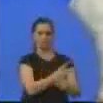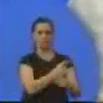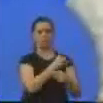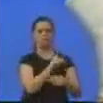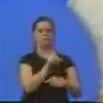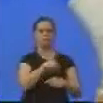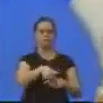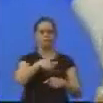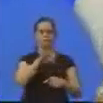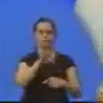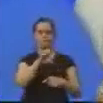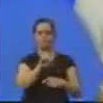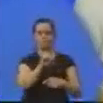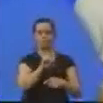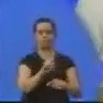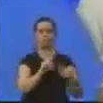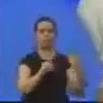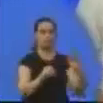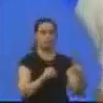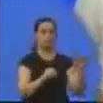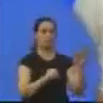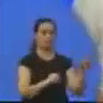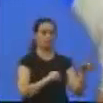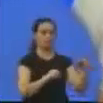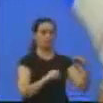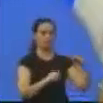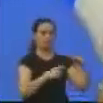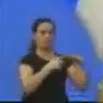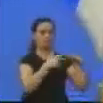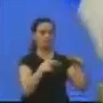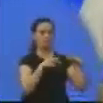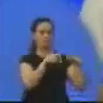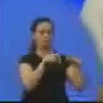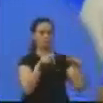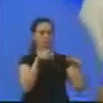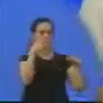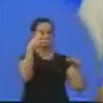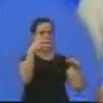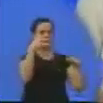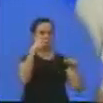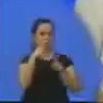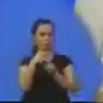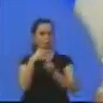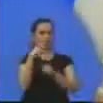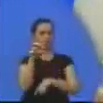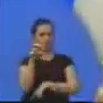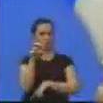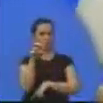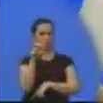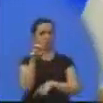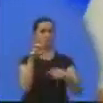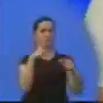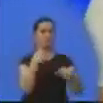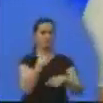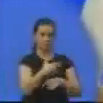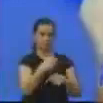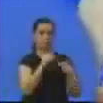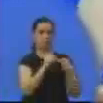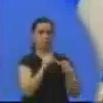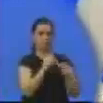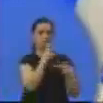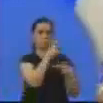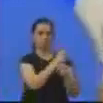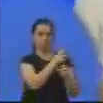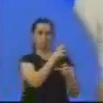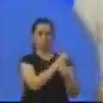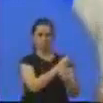de inflexão da função f de x igual a x² mais 5. Bom, quando eu faço esta conta,